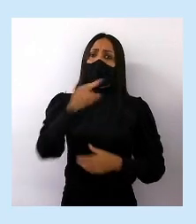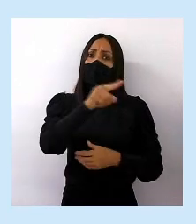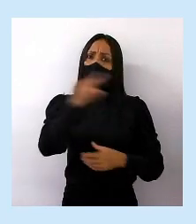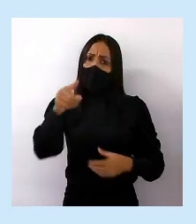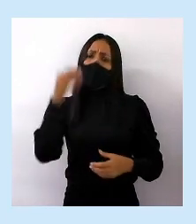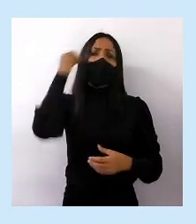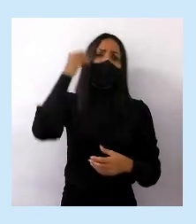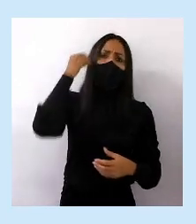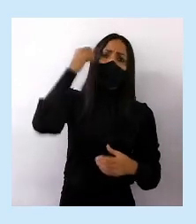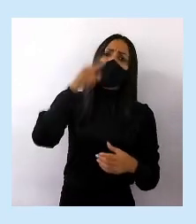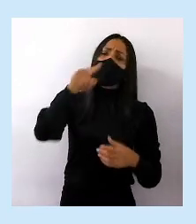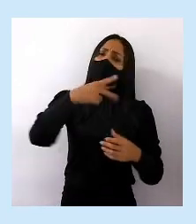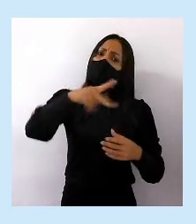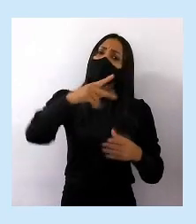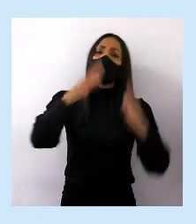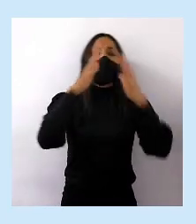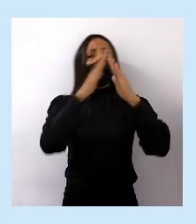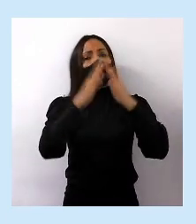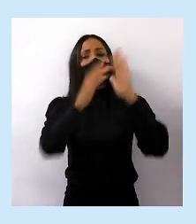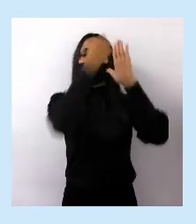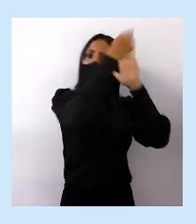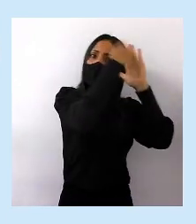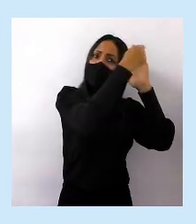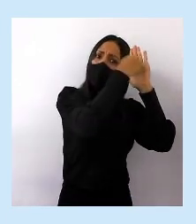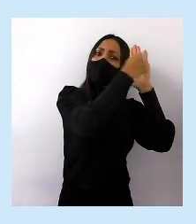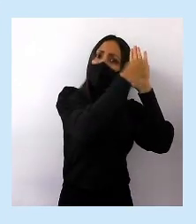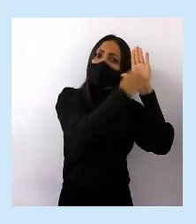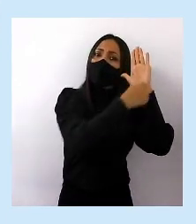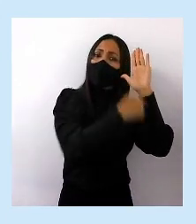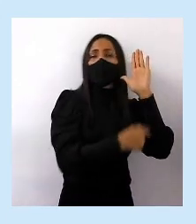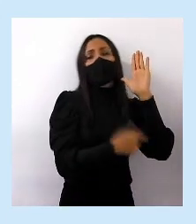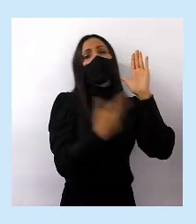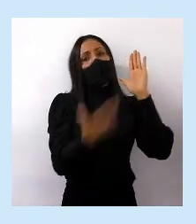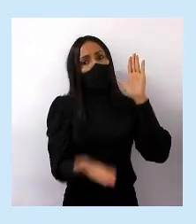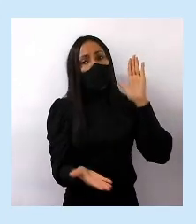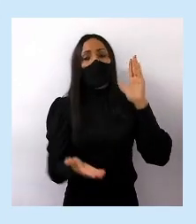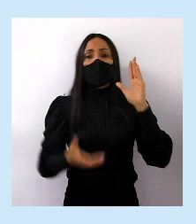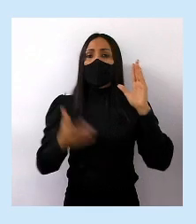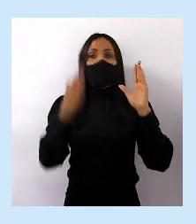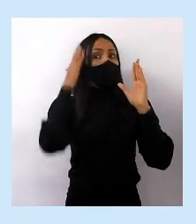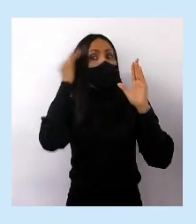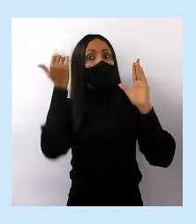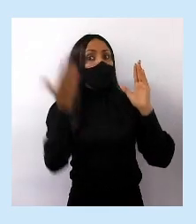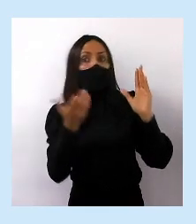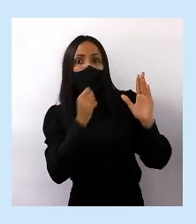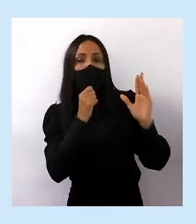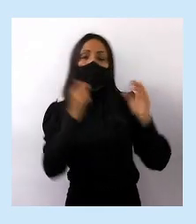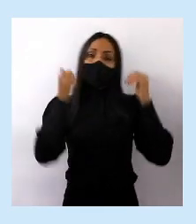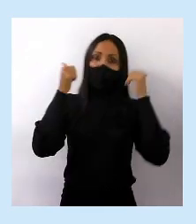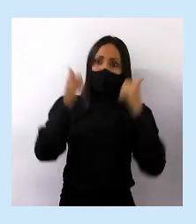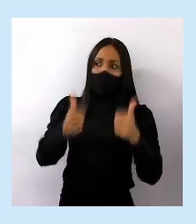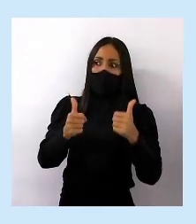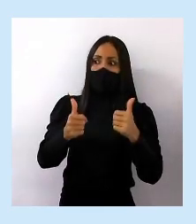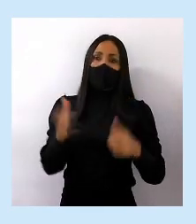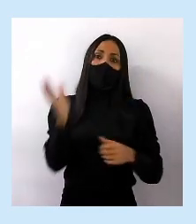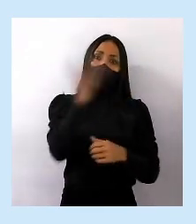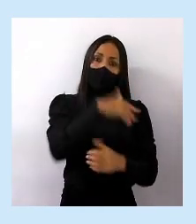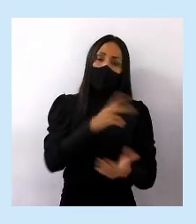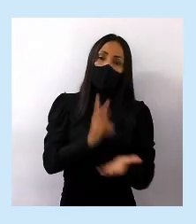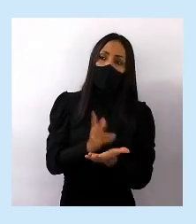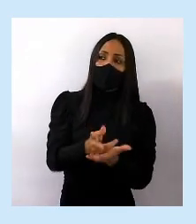aí na sua casa, começar a escrever. Quem sabe aí você é um grande artista, um grande autor e nem sabe ainda. Beleza? Vamos seguir